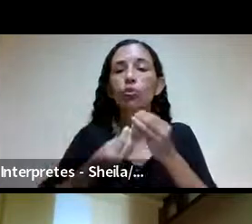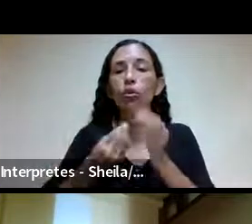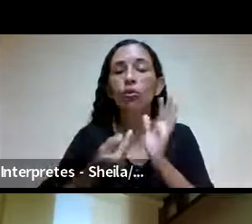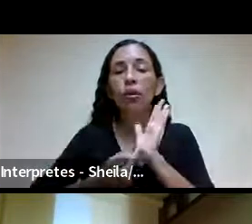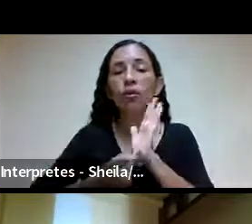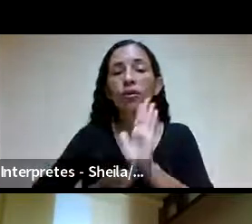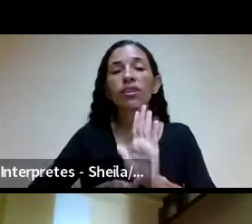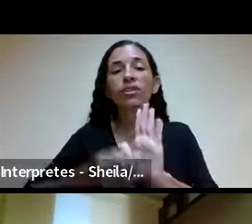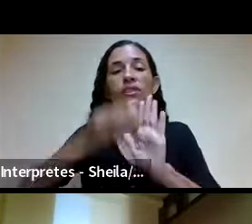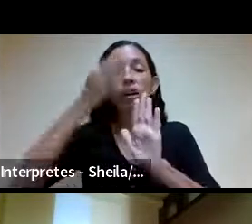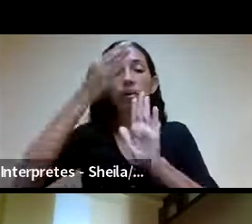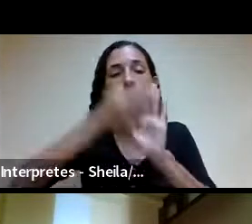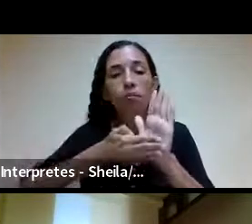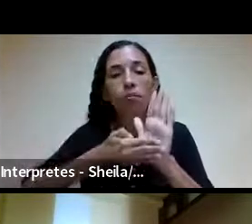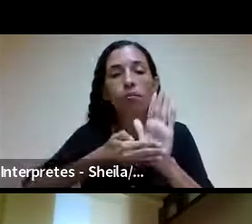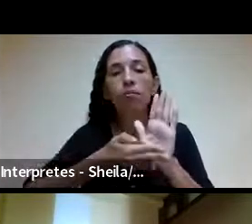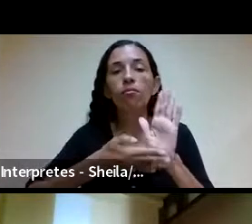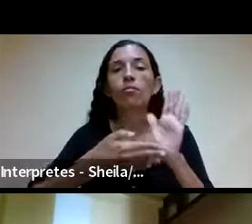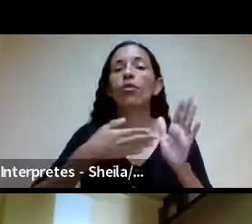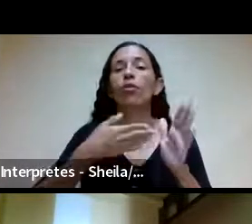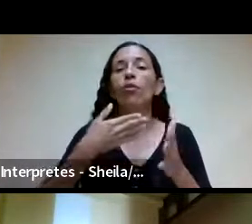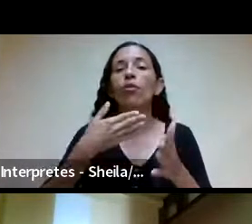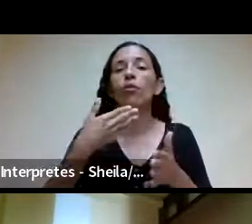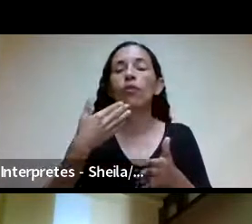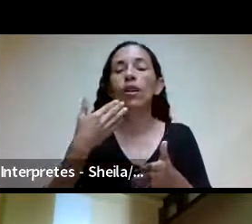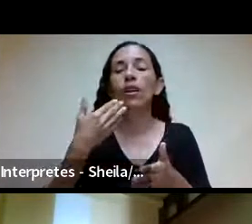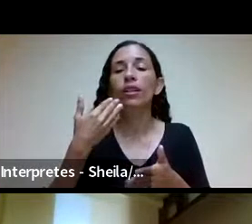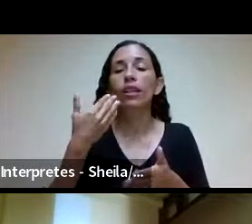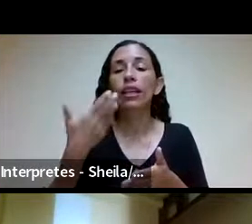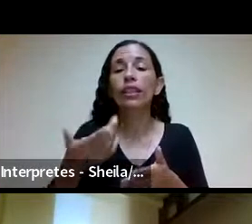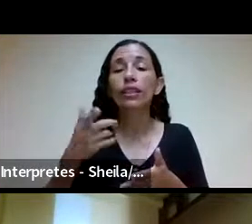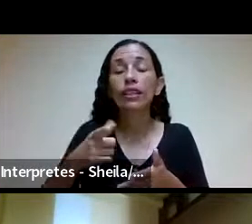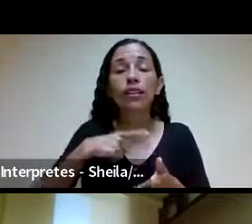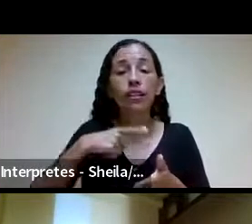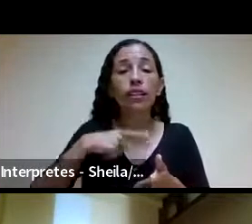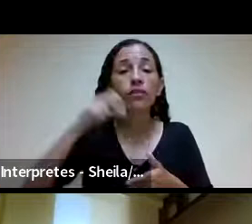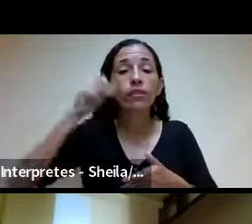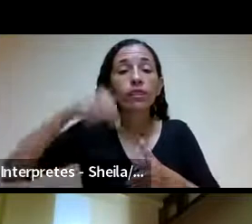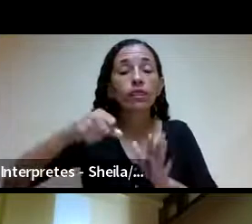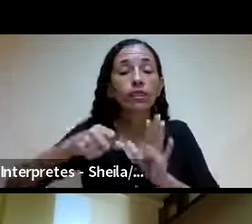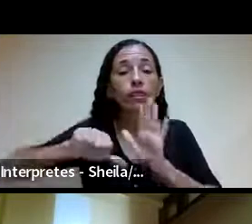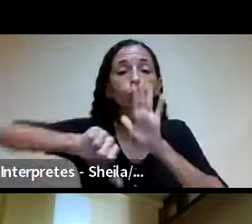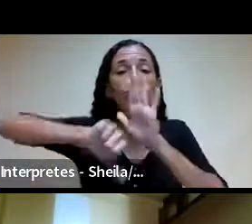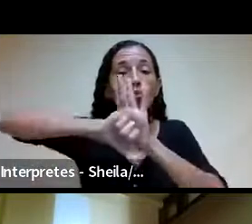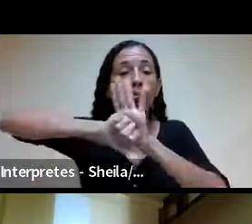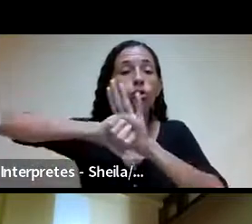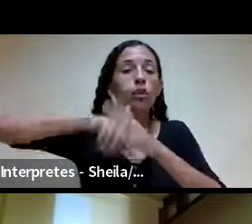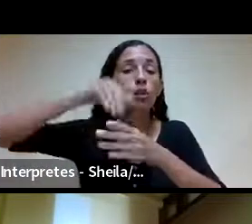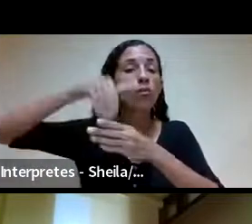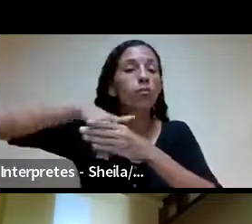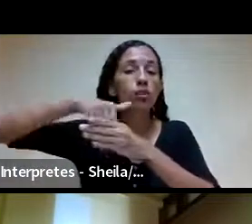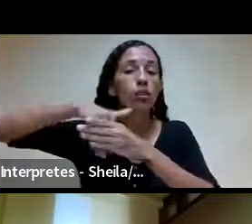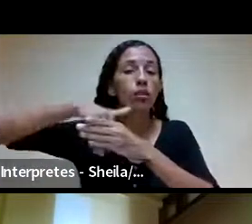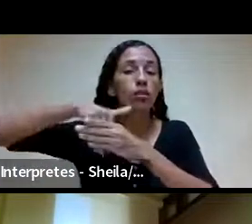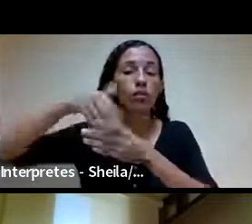ilícitos eleitorais, Então, a minha postura ela tem de ser muito